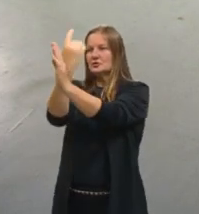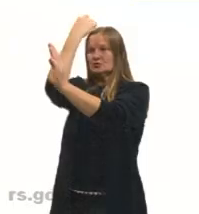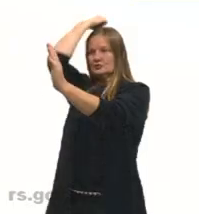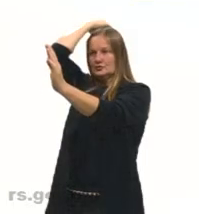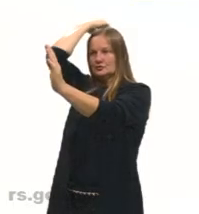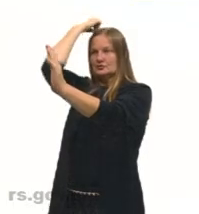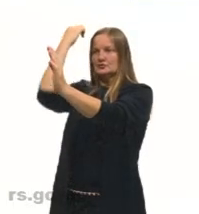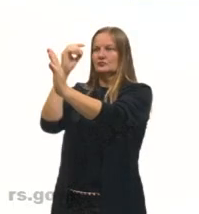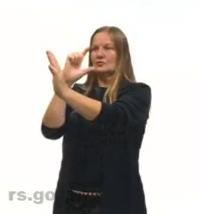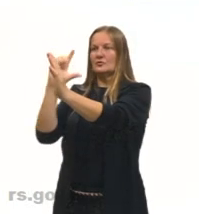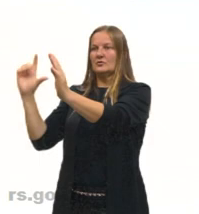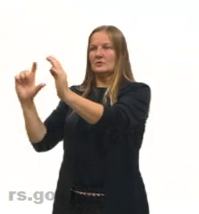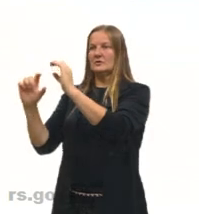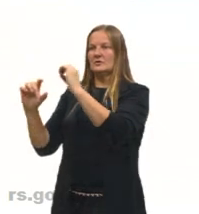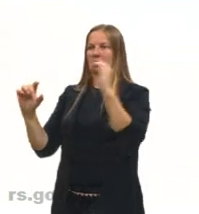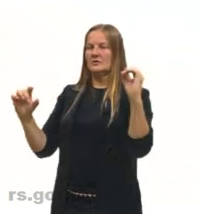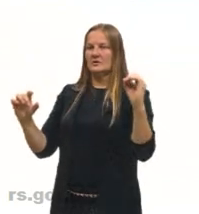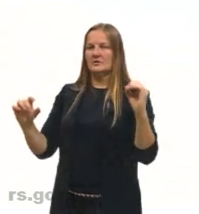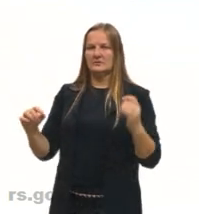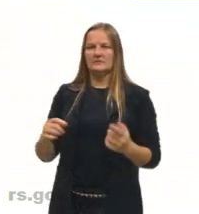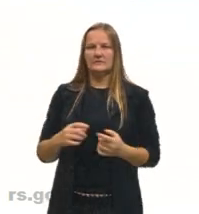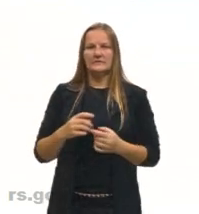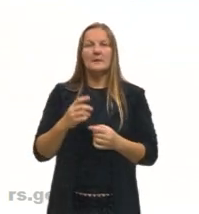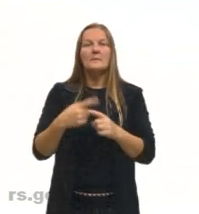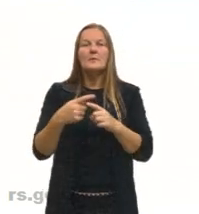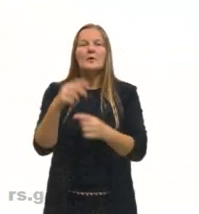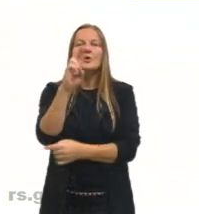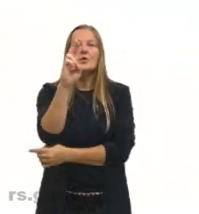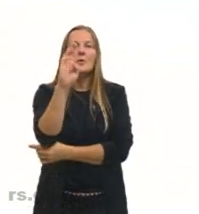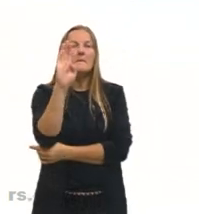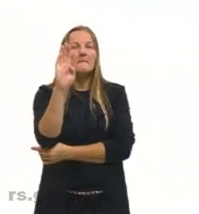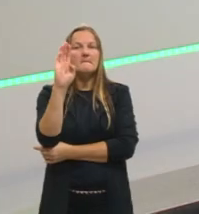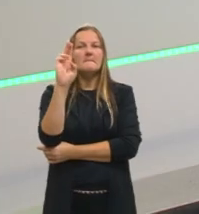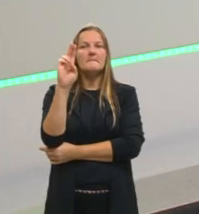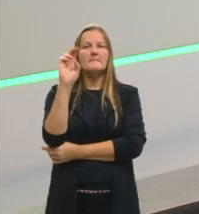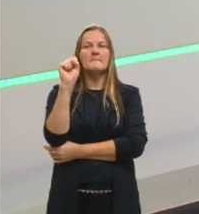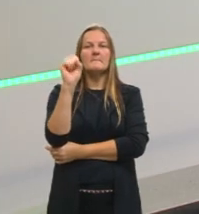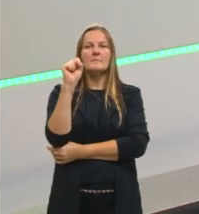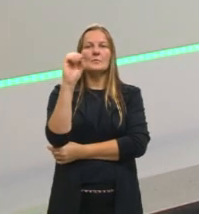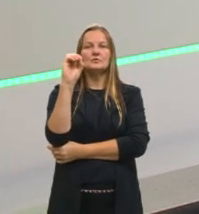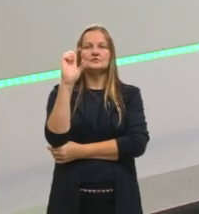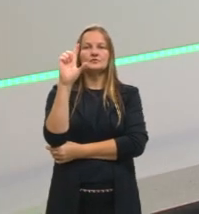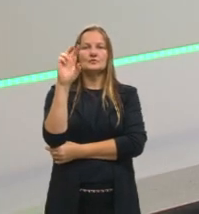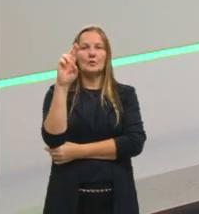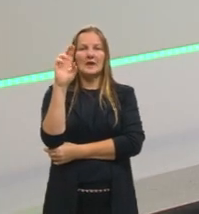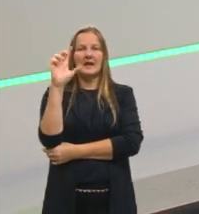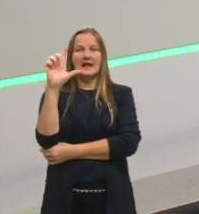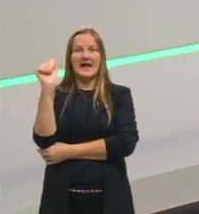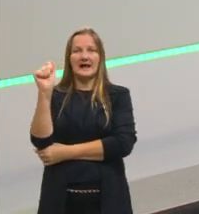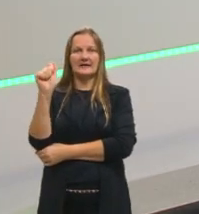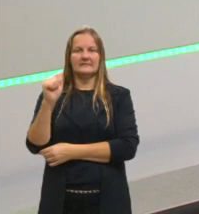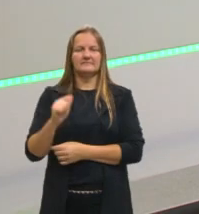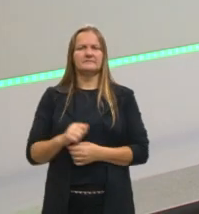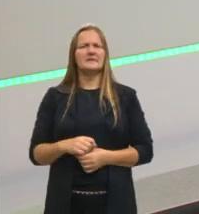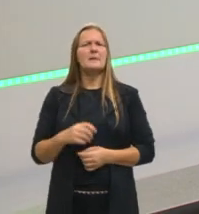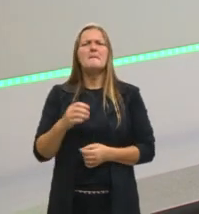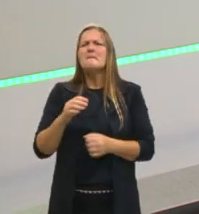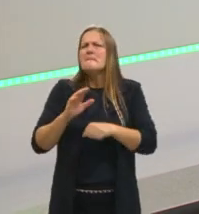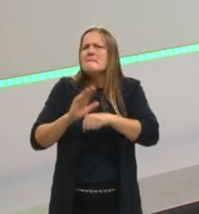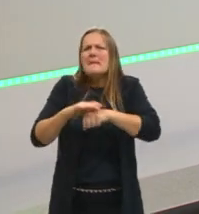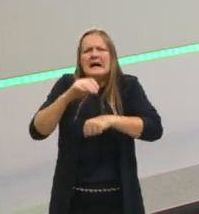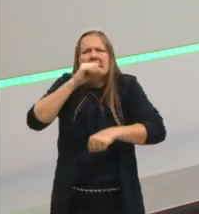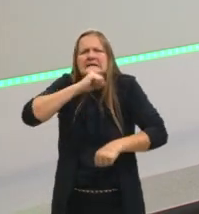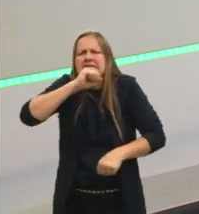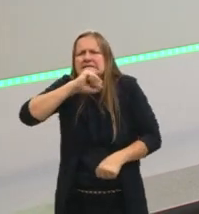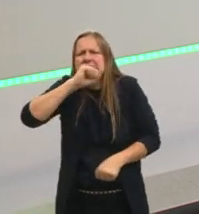então é a bússola né é o sistema de orientação mais antigo que nós